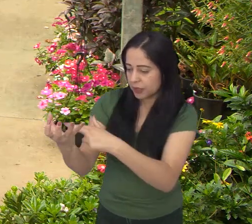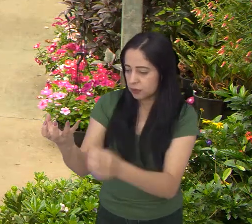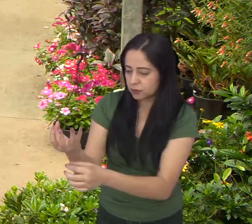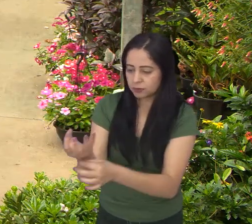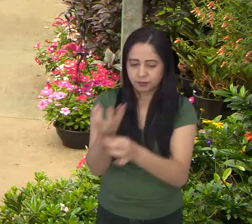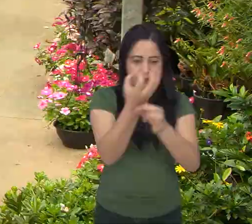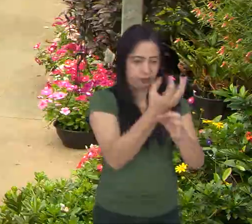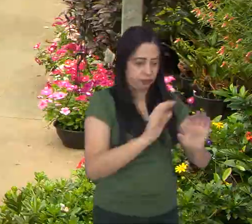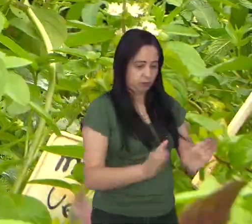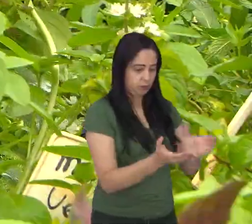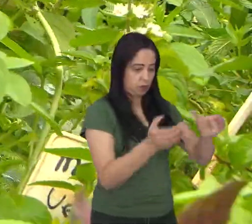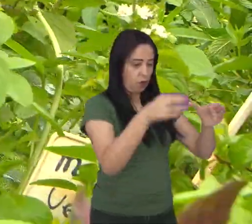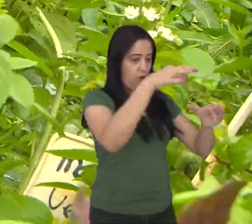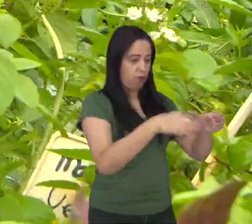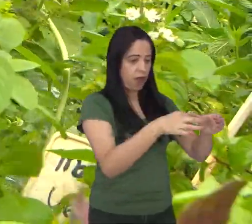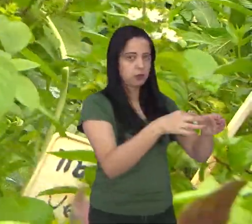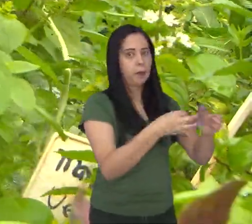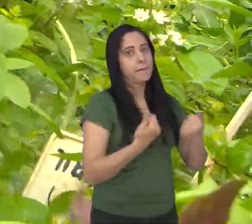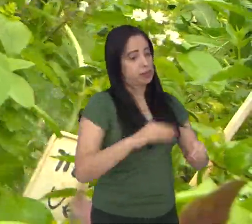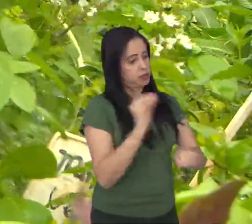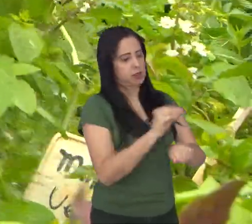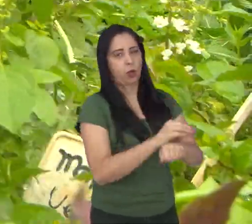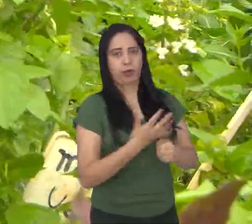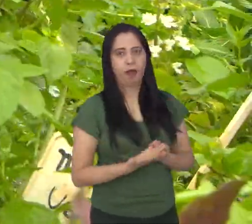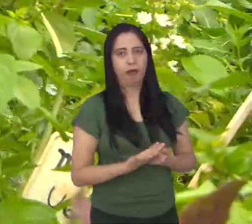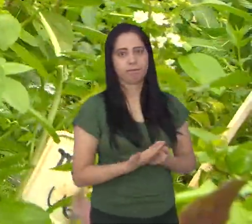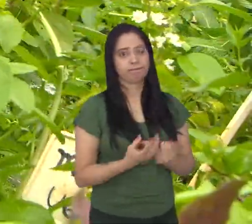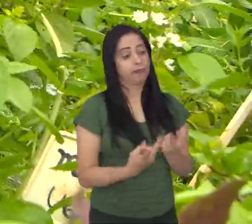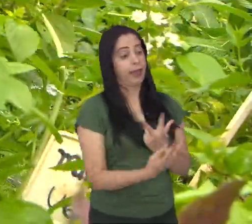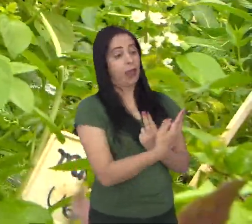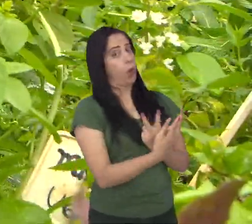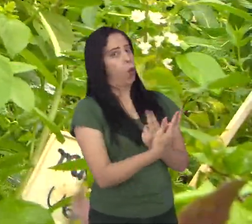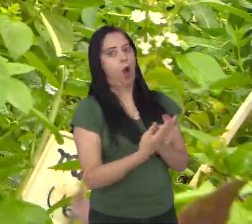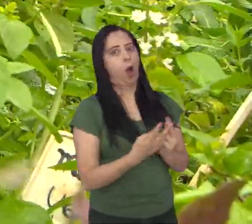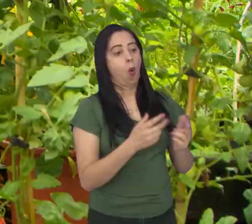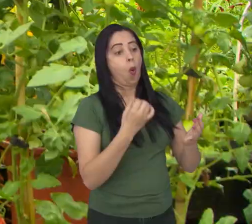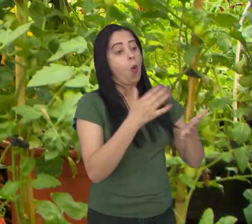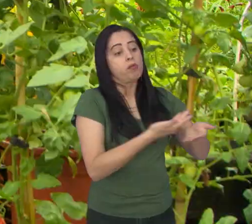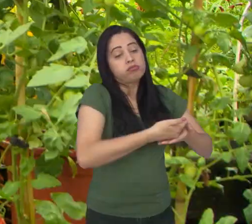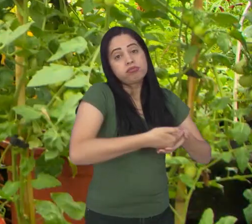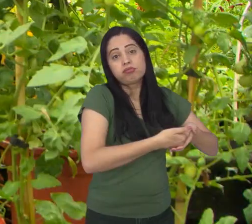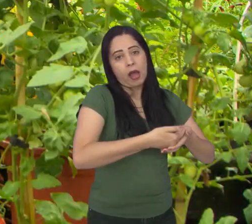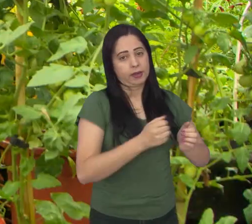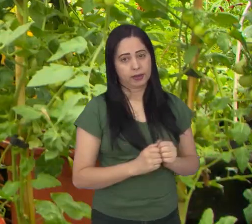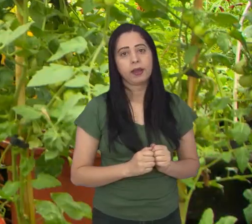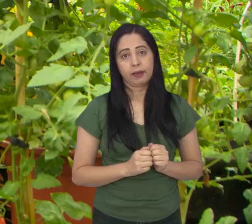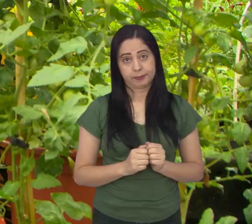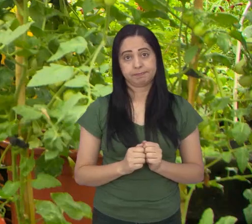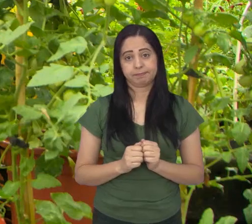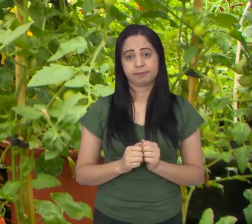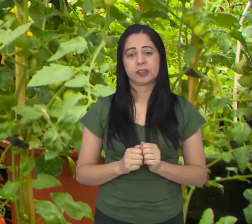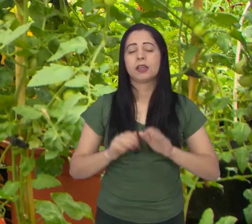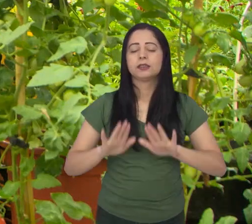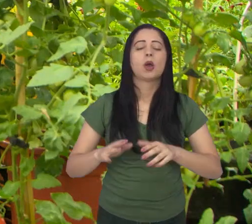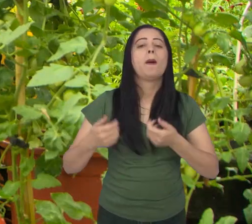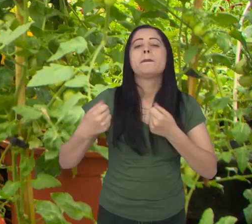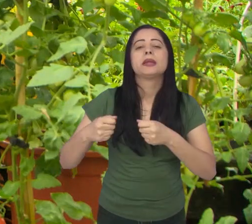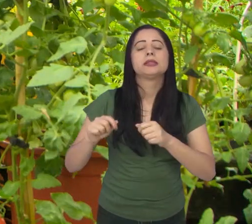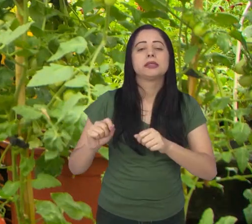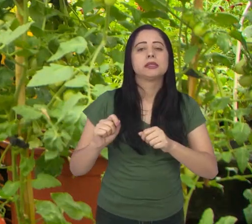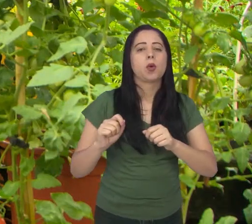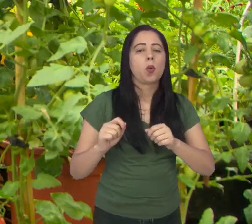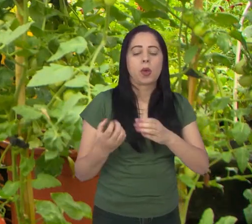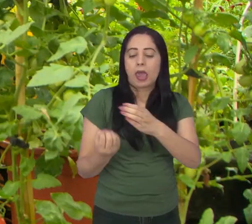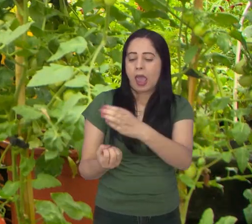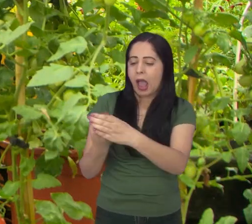dela, né? É que nem uma criança, eu tenho que cuidar, eu tenho que também fazer, né, de preferência, fazer com que a